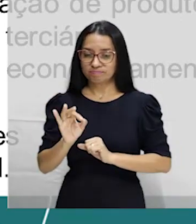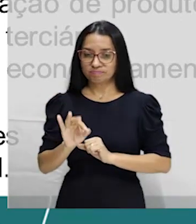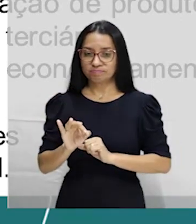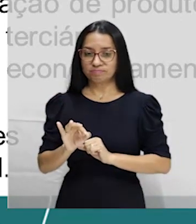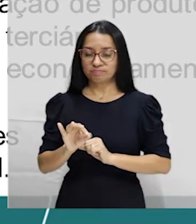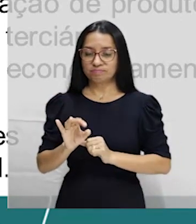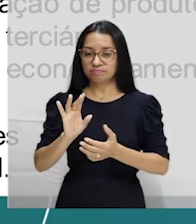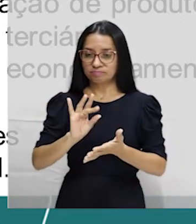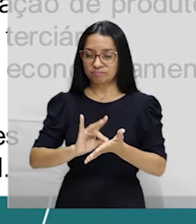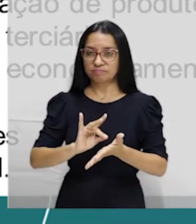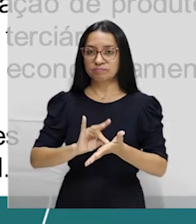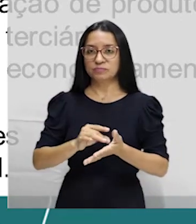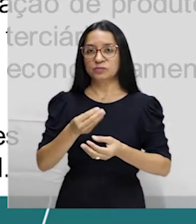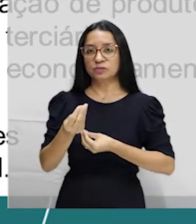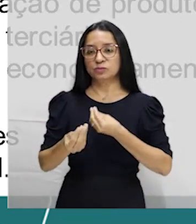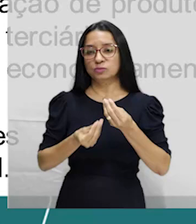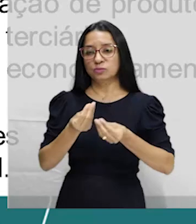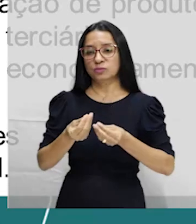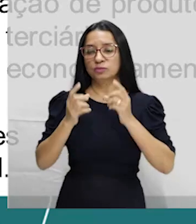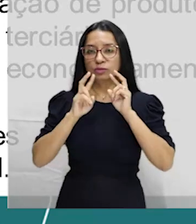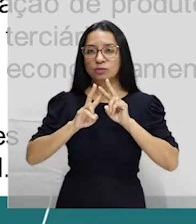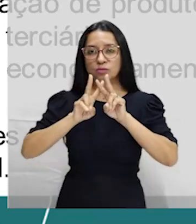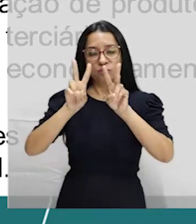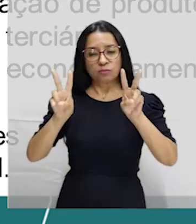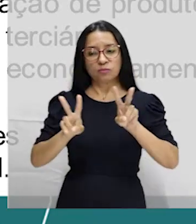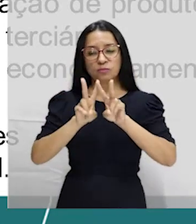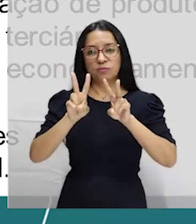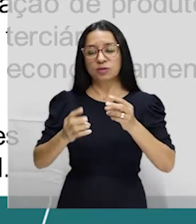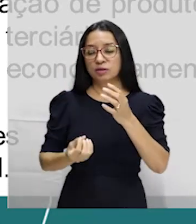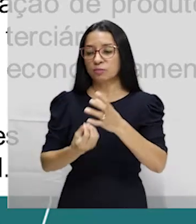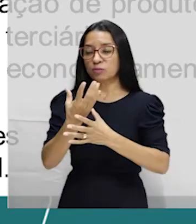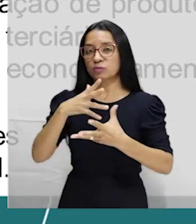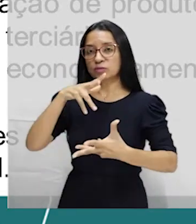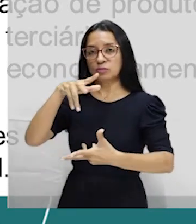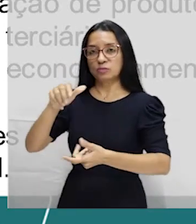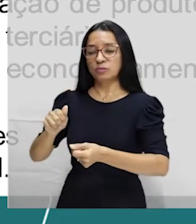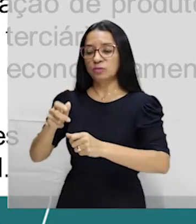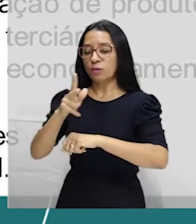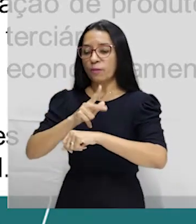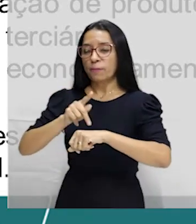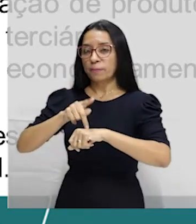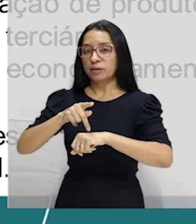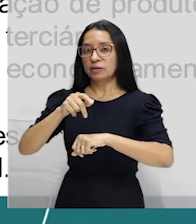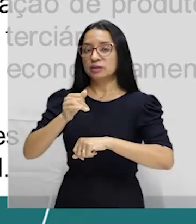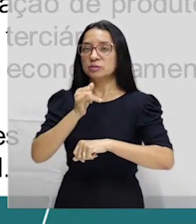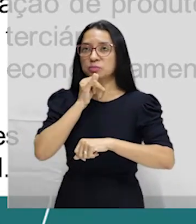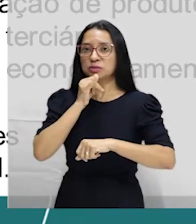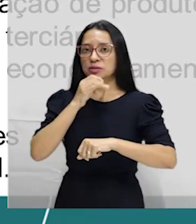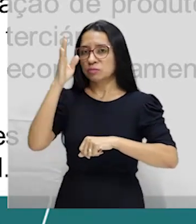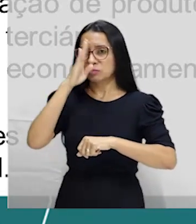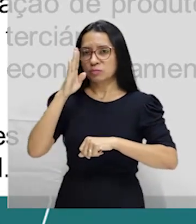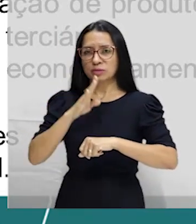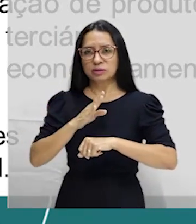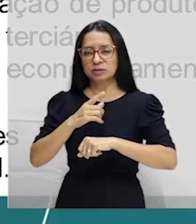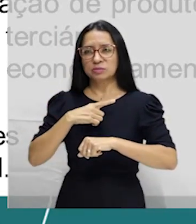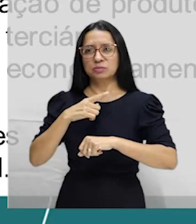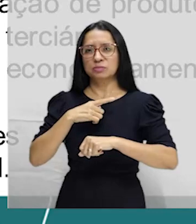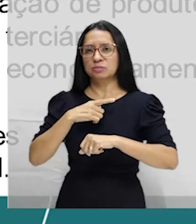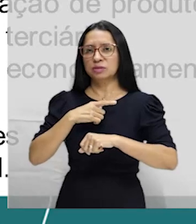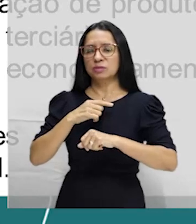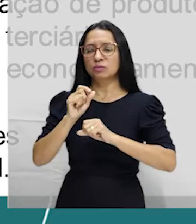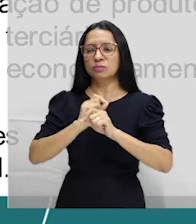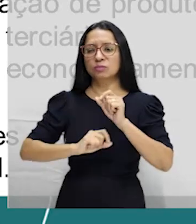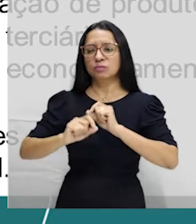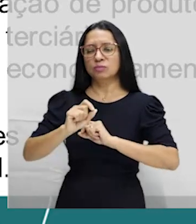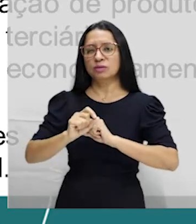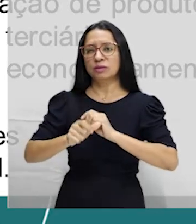De fato, quando a gente vai analisar a produção do mundo, países emergentes como o Brasil vão produzir muita matéria-prima, né, commodity, alimento, tá certo? Mas